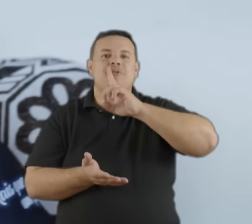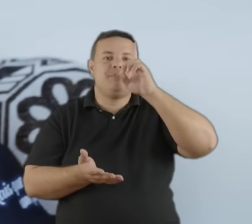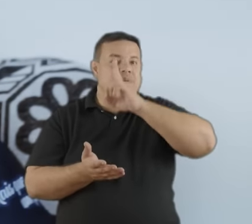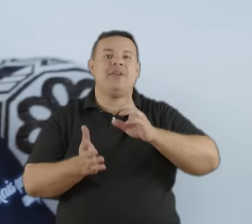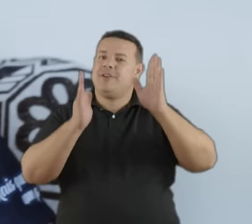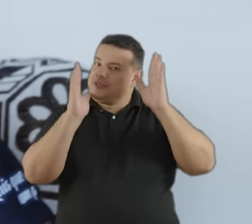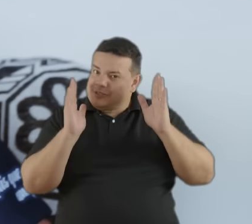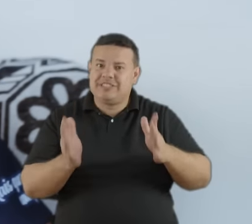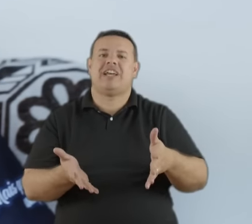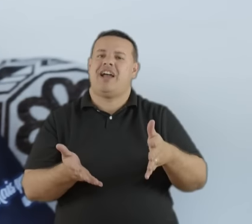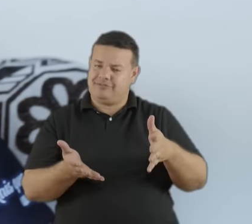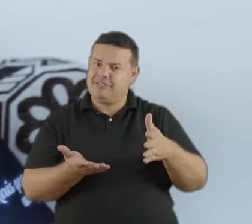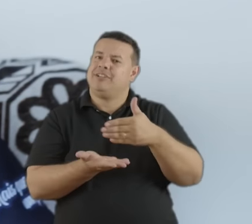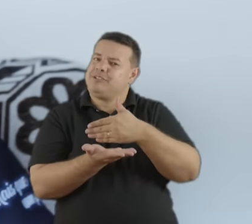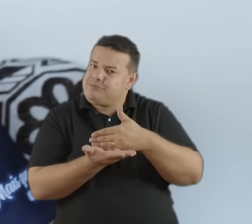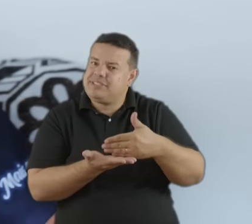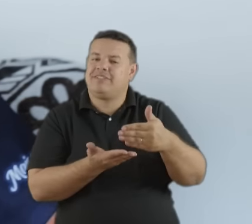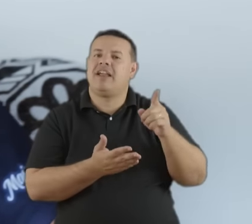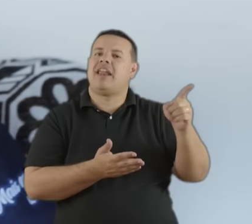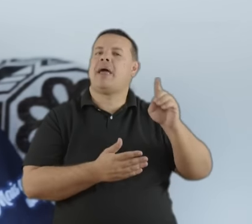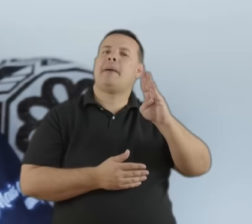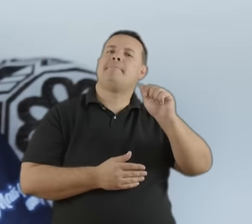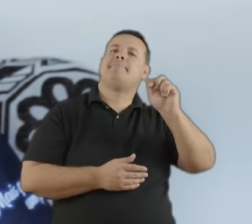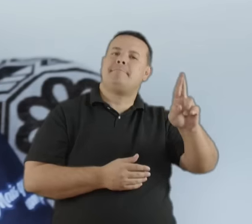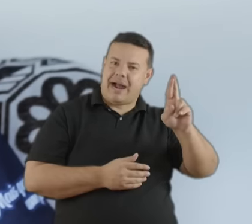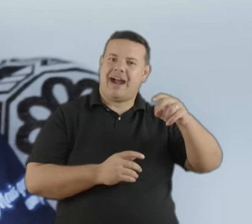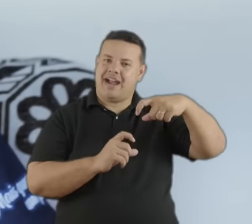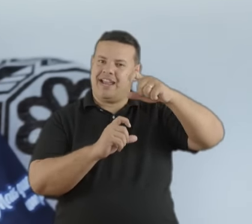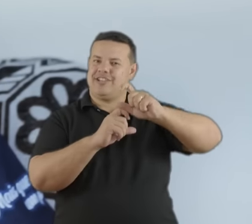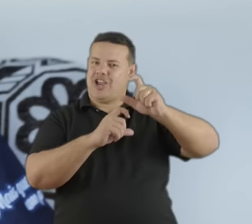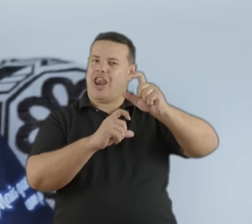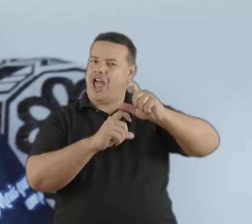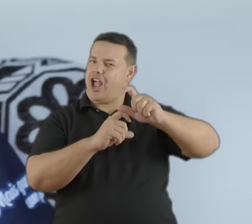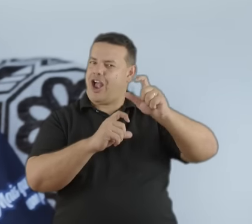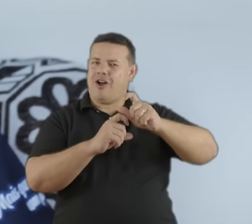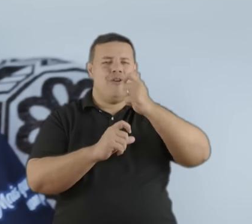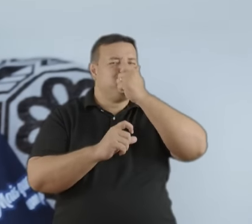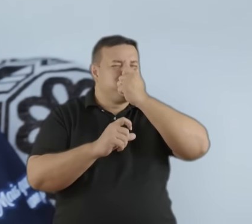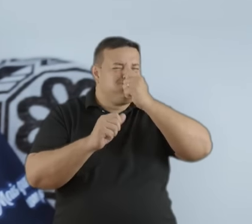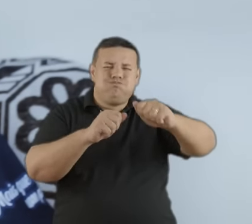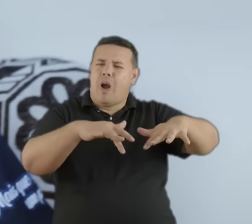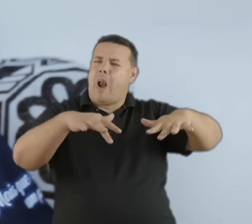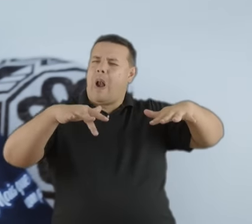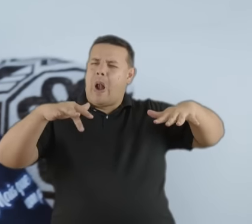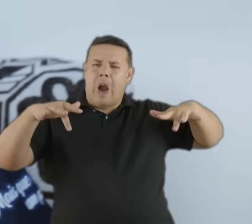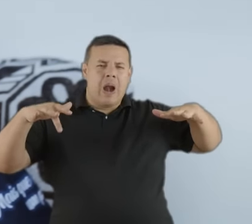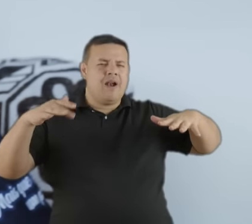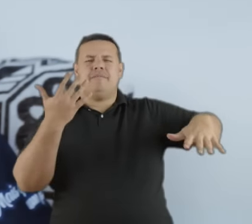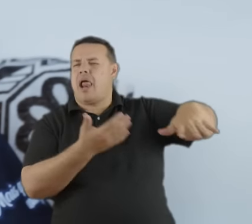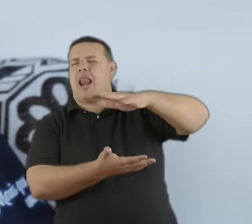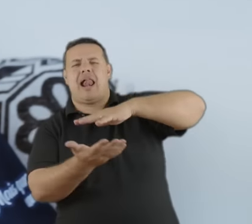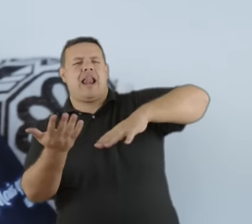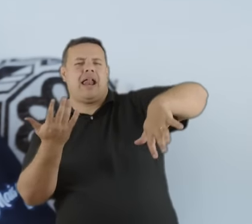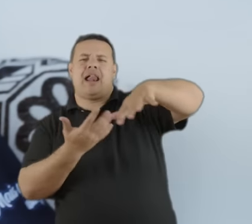já, aquelas praias, aqueles bares de Aracaju ali, tudinho, já estava cheio de gente